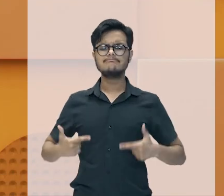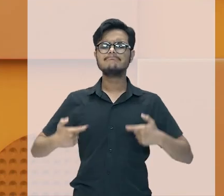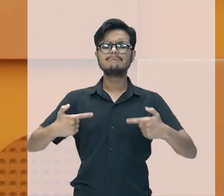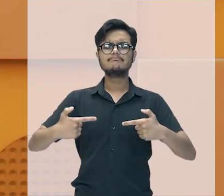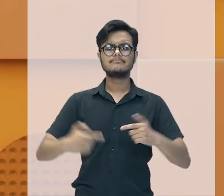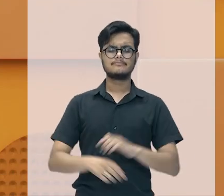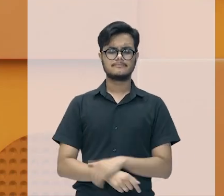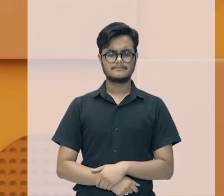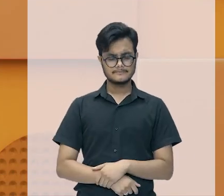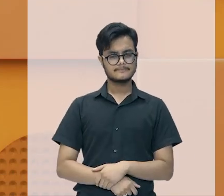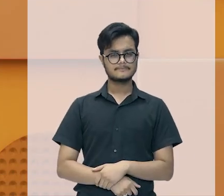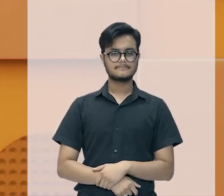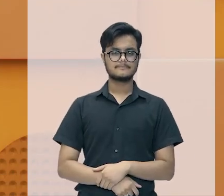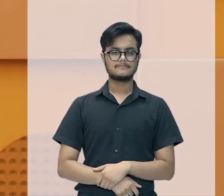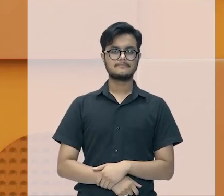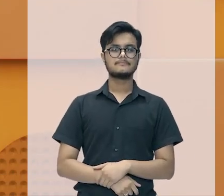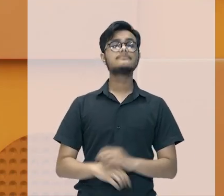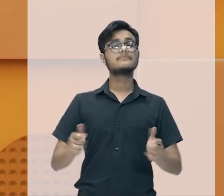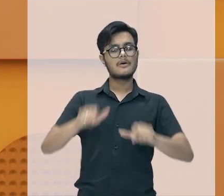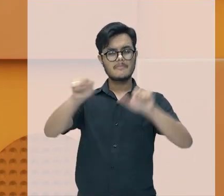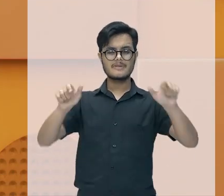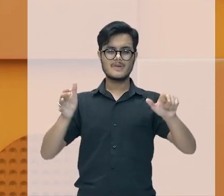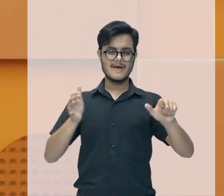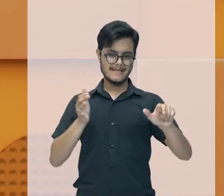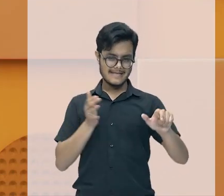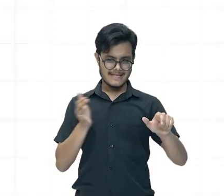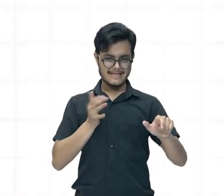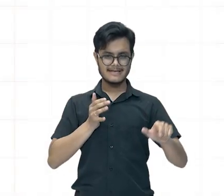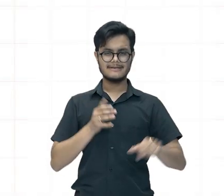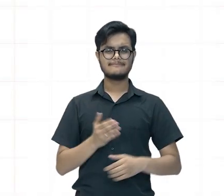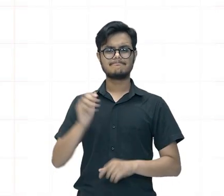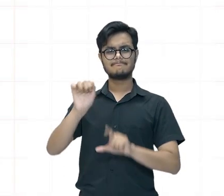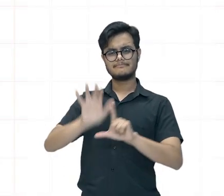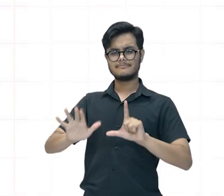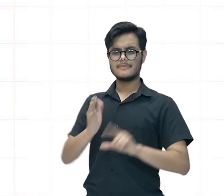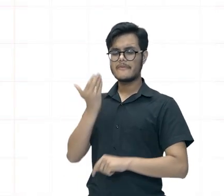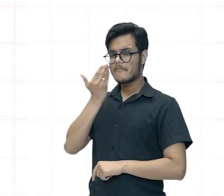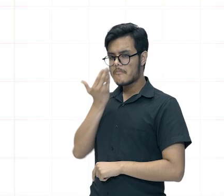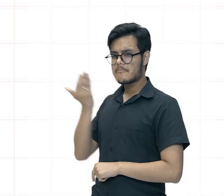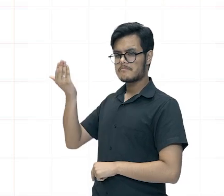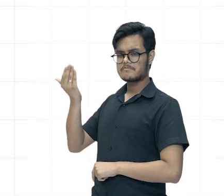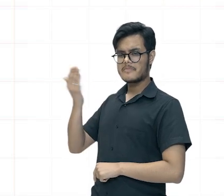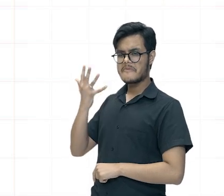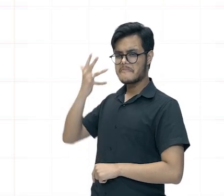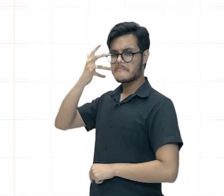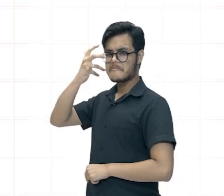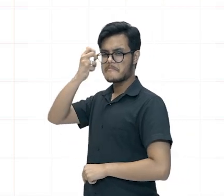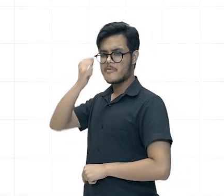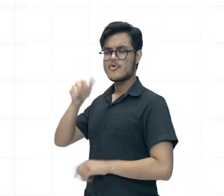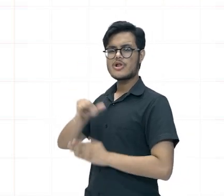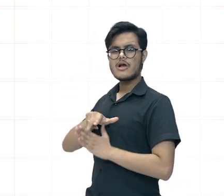É ligado, então, aí aos nobres. Olha que imagem linda, então, que eu trago para vocês. Nós temos, então, os